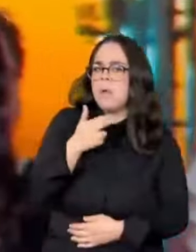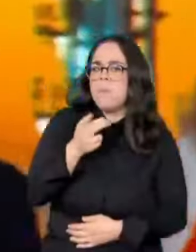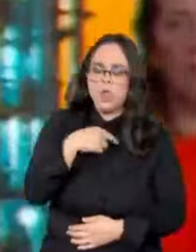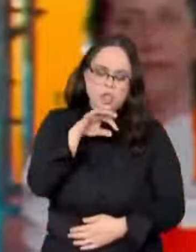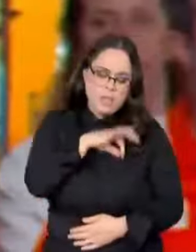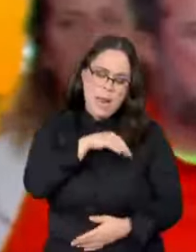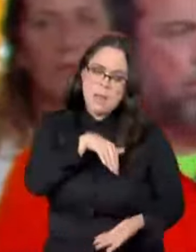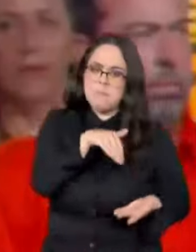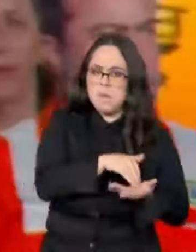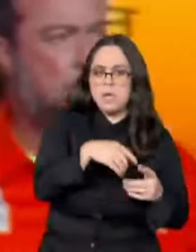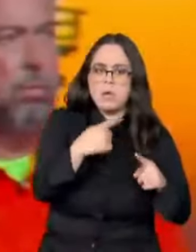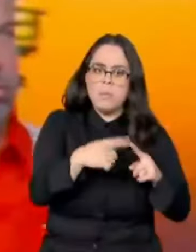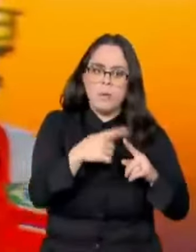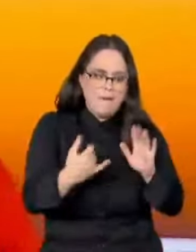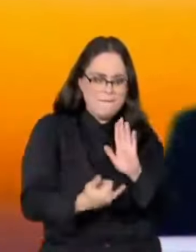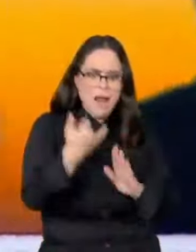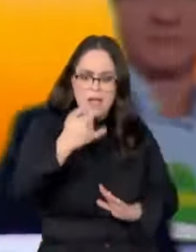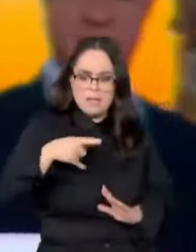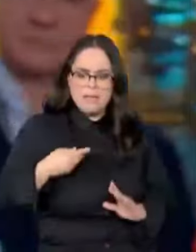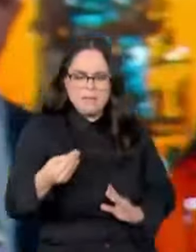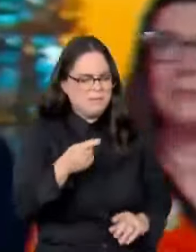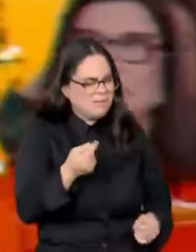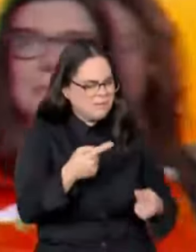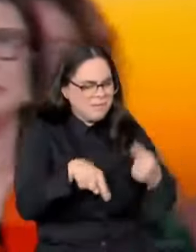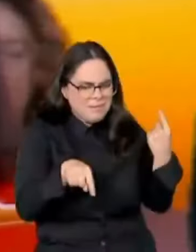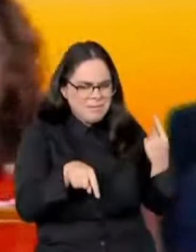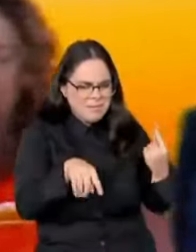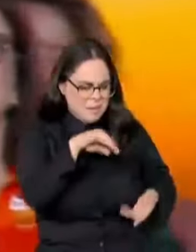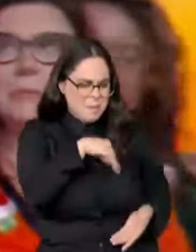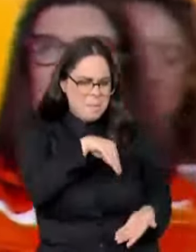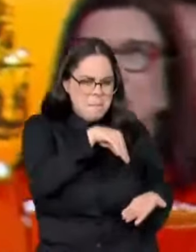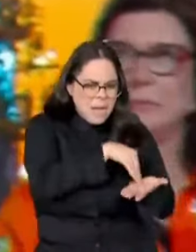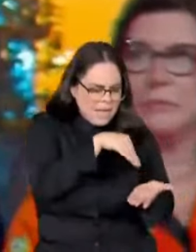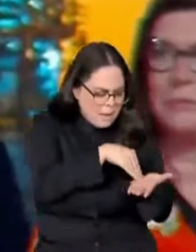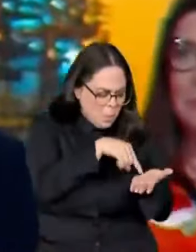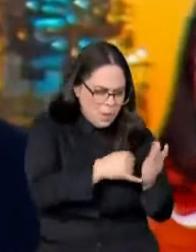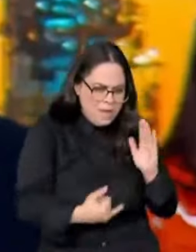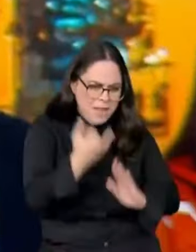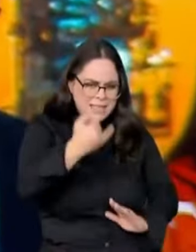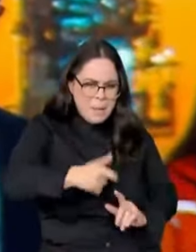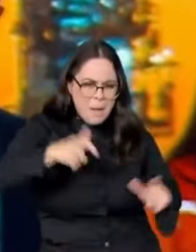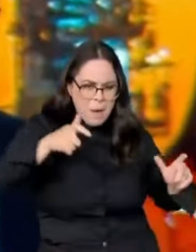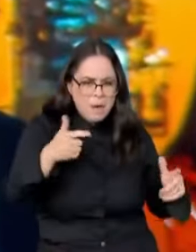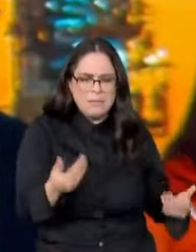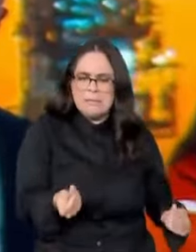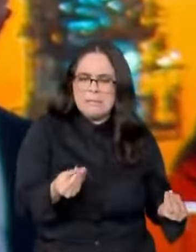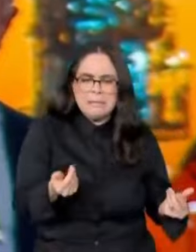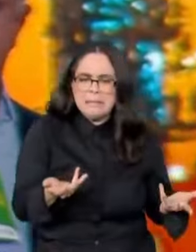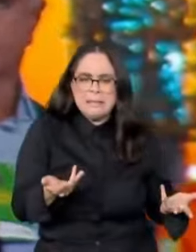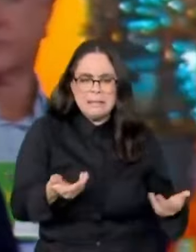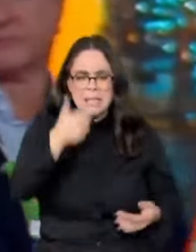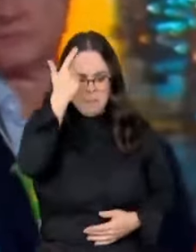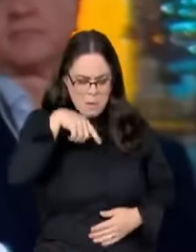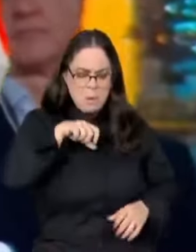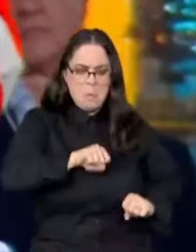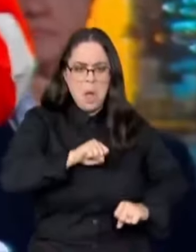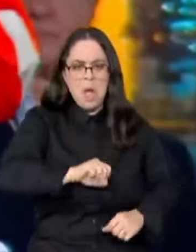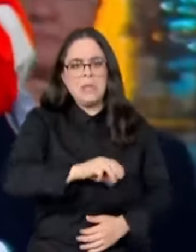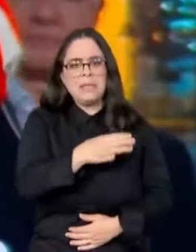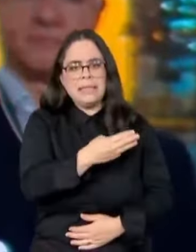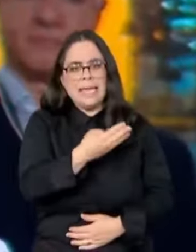mínimo porque é inflacionário. Que desgraça que aumentar o mínimo é inflacionário. Um cara pode ganhar